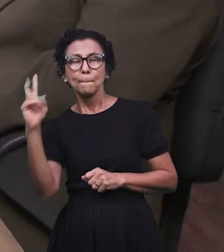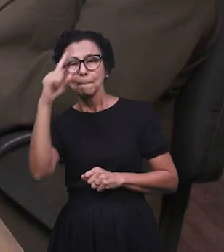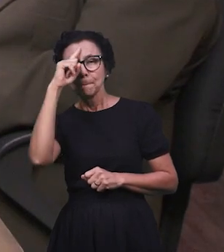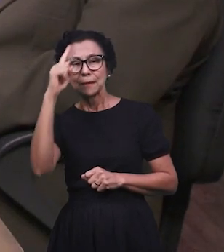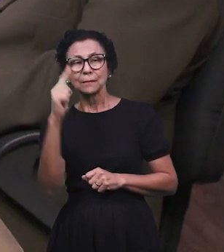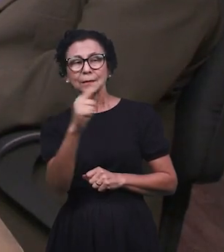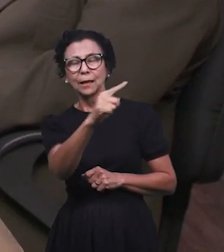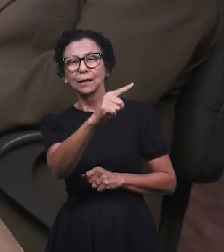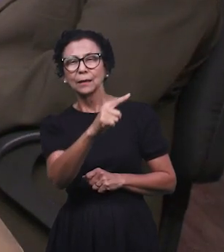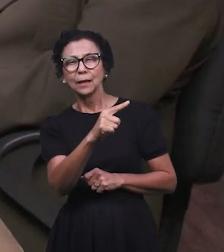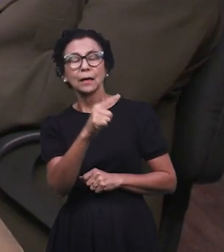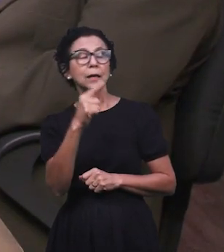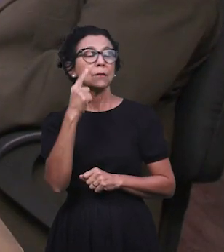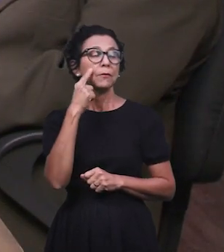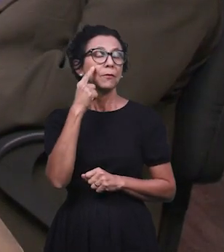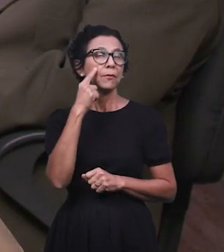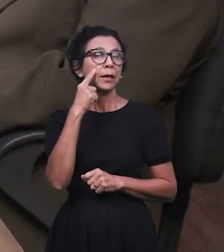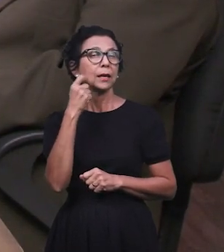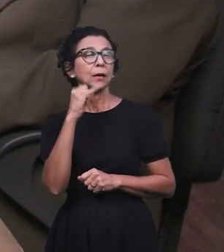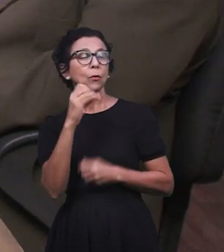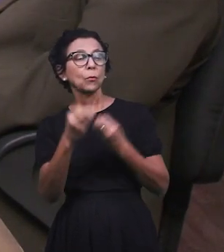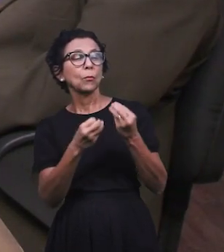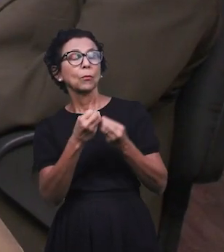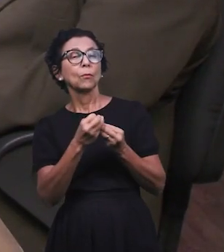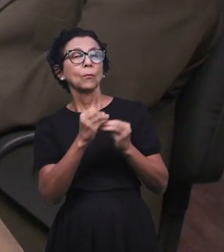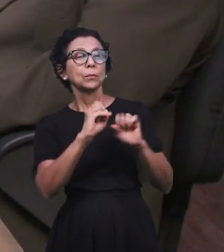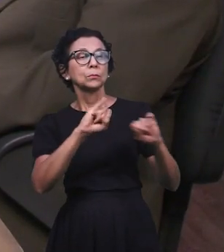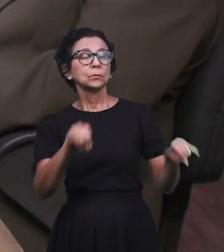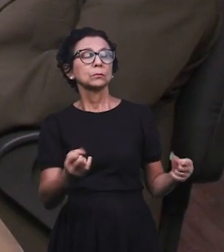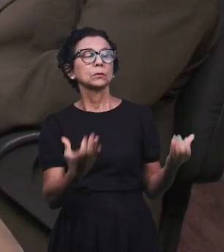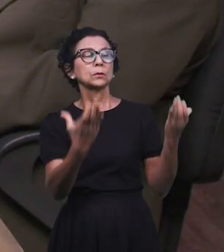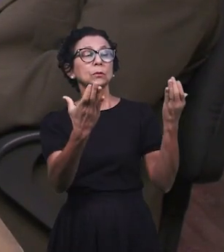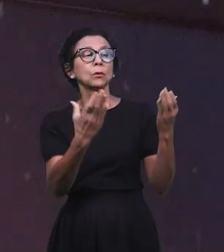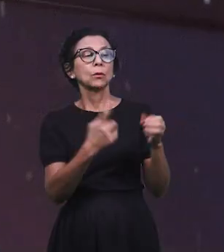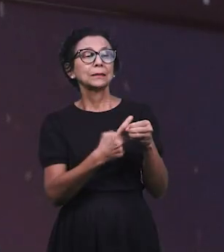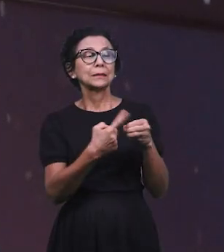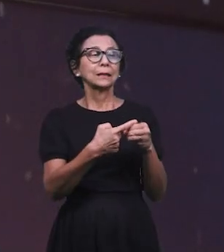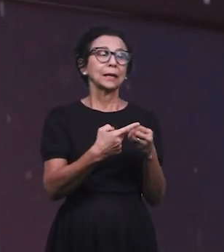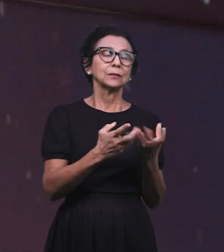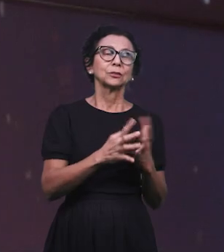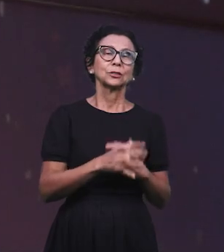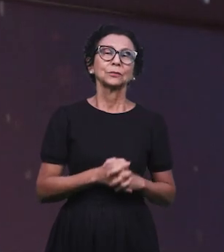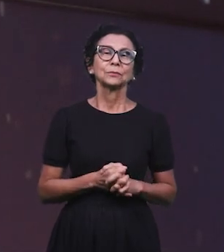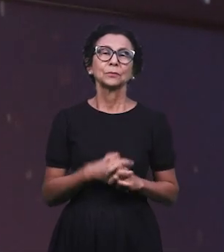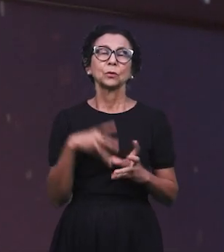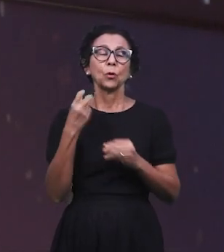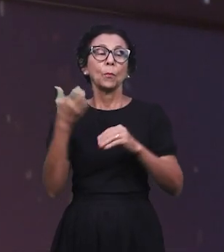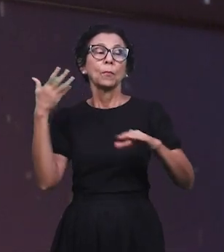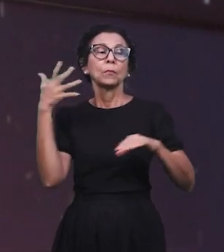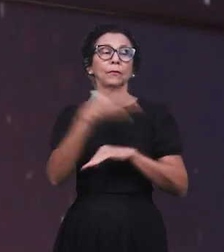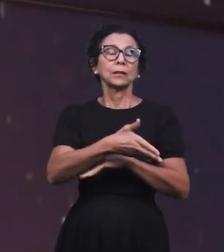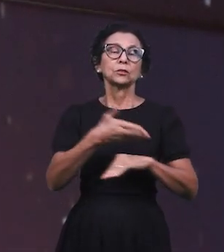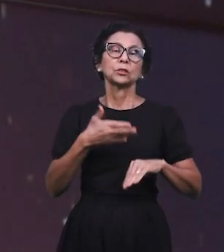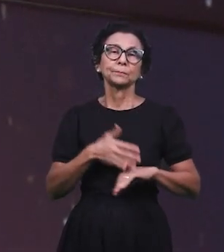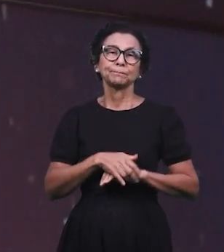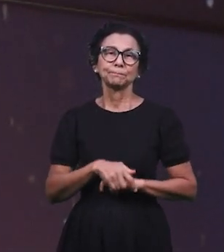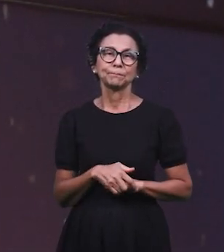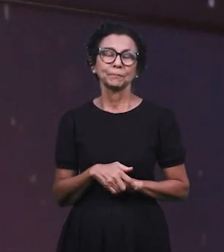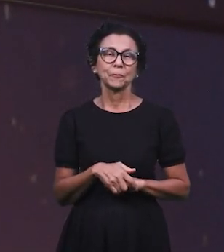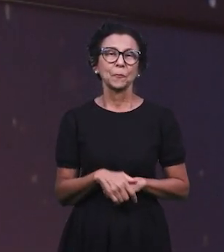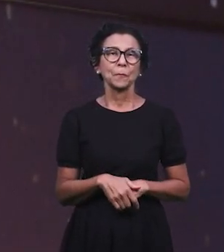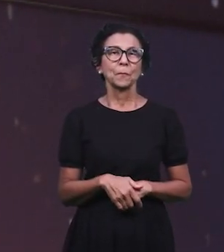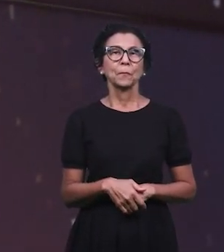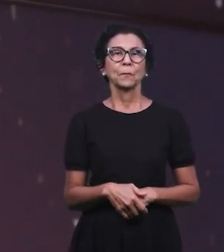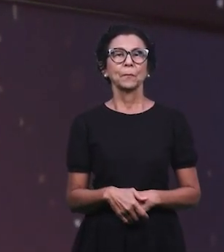né? Ele entendeu a Transmissão da herança. importância disso, né? E disso que o Coronel Pedrosa está falando aqui, a questão do culto